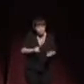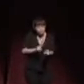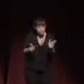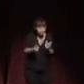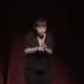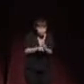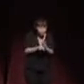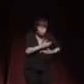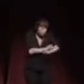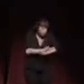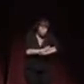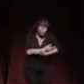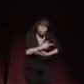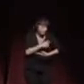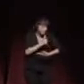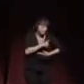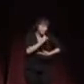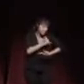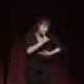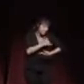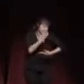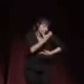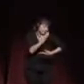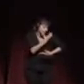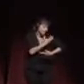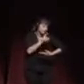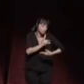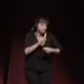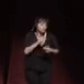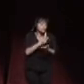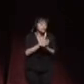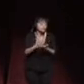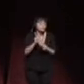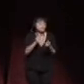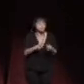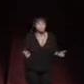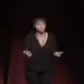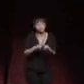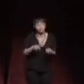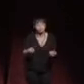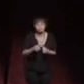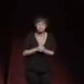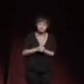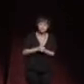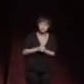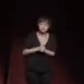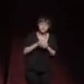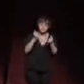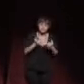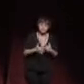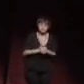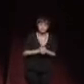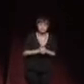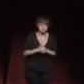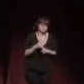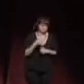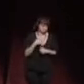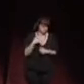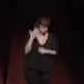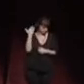o porquê, por uma parte, começavam a aparecer muitos relatos que diziam, para mim ninguém